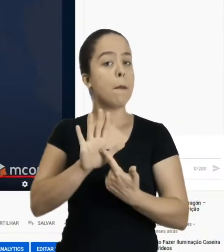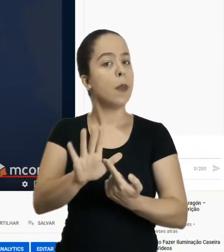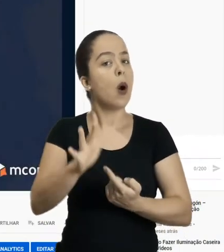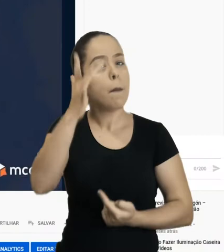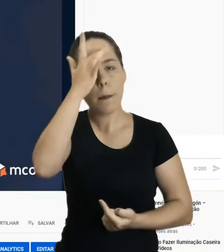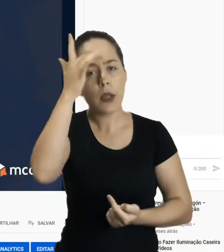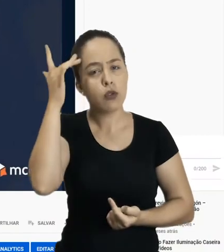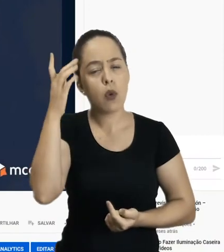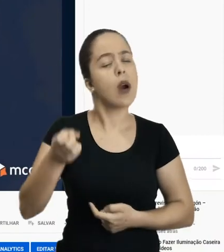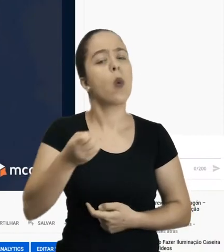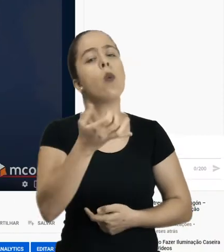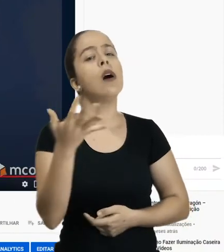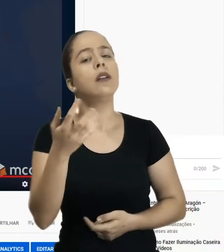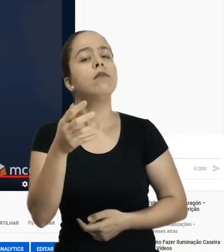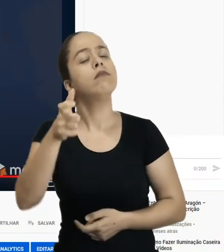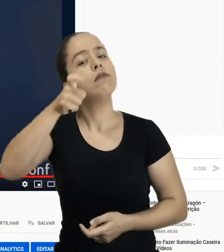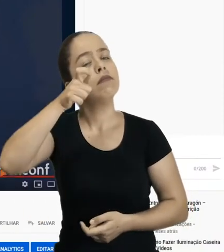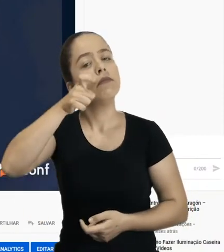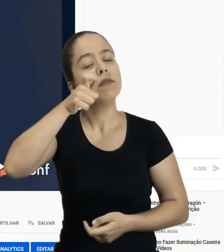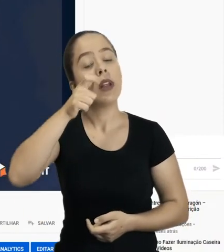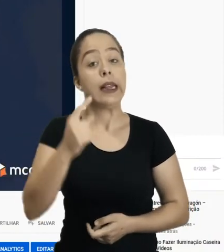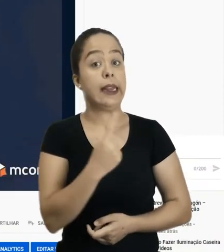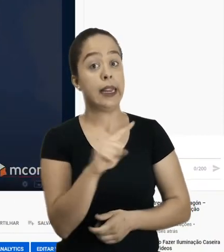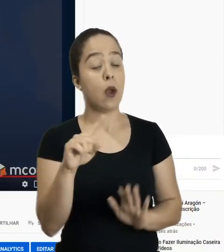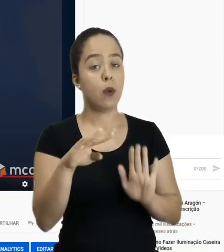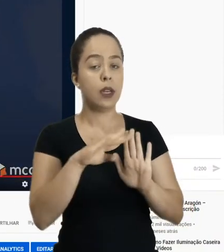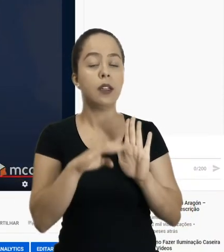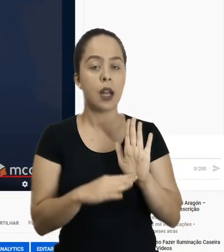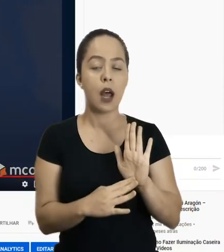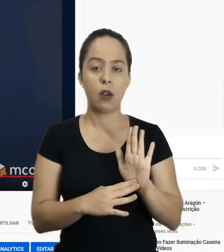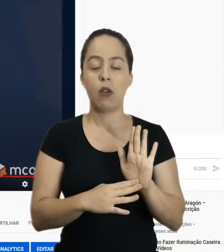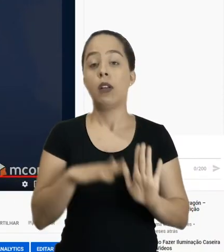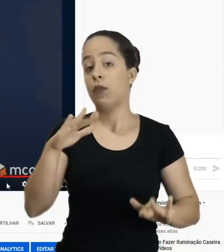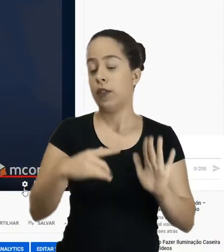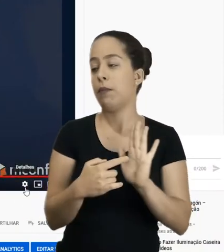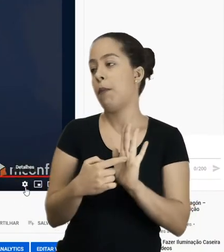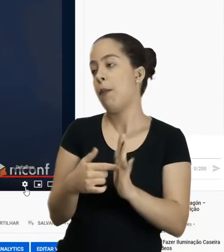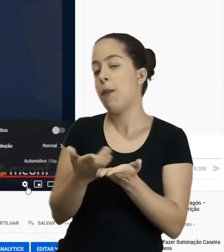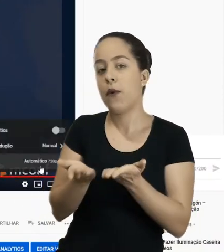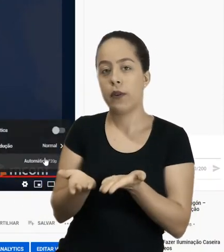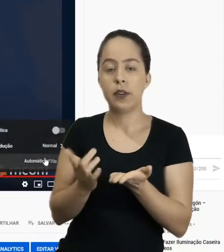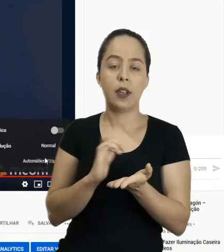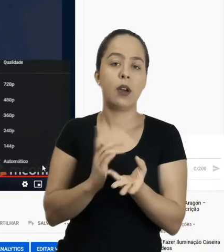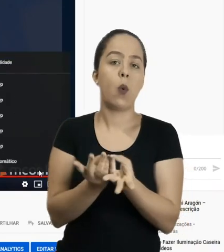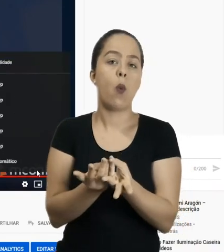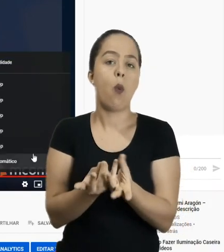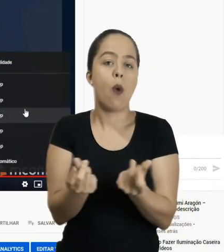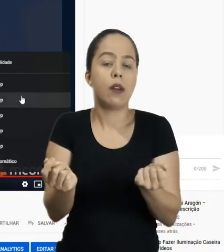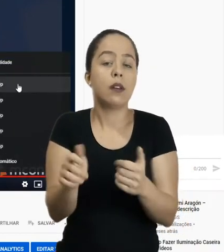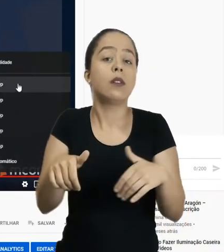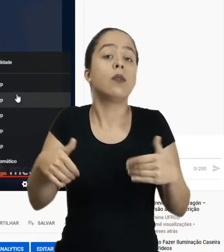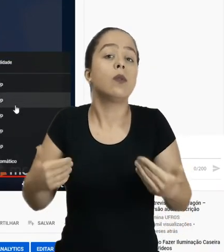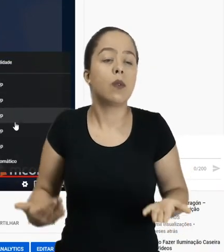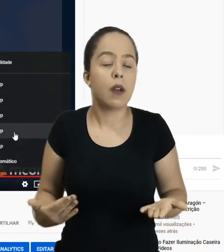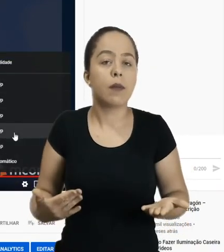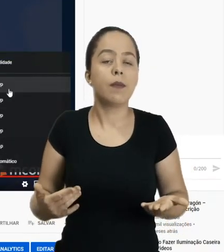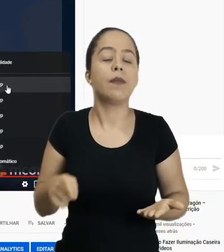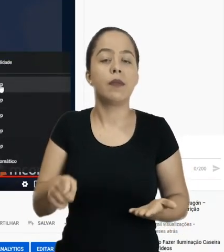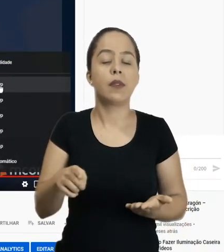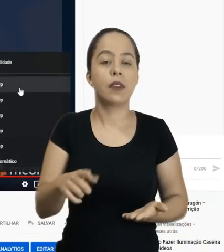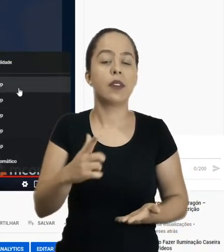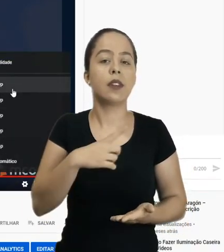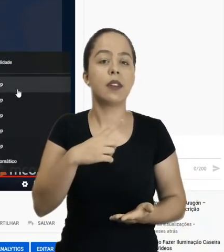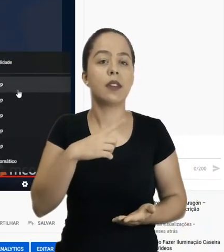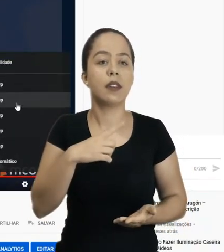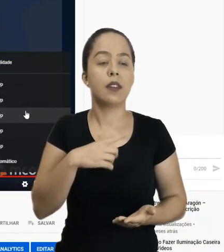para as pessoas que estiverem assistindo. Está não listado, mas vai aparecer assim para eles. A qualidade aqui vai